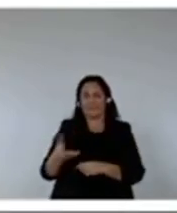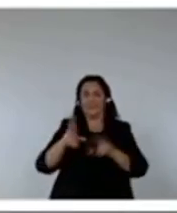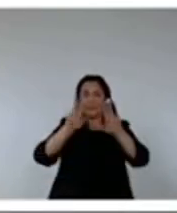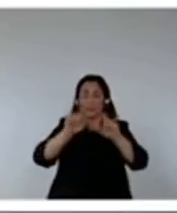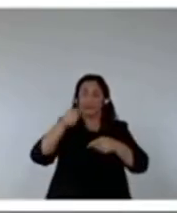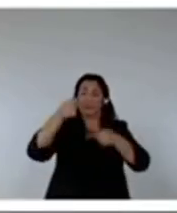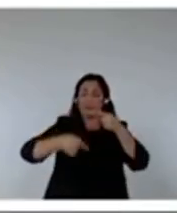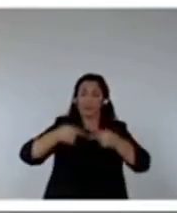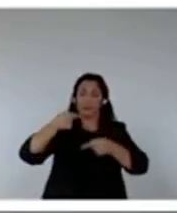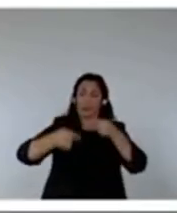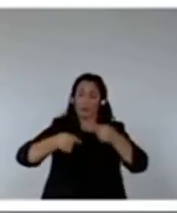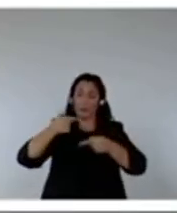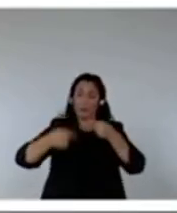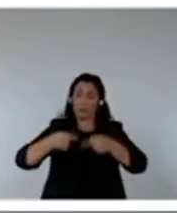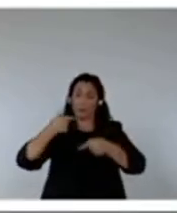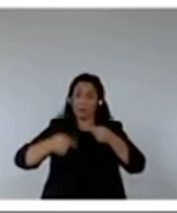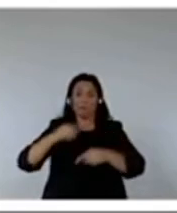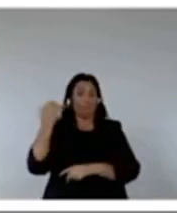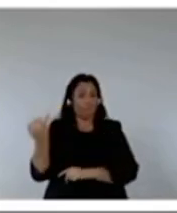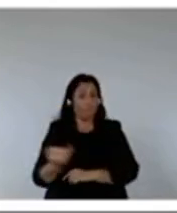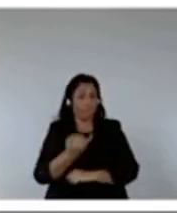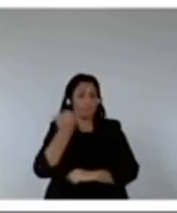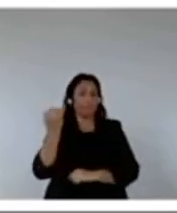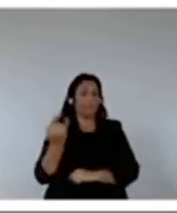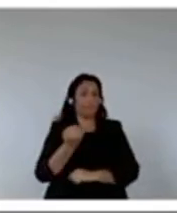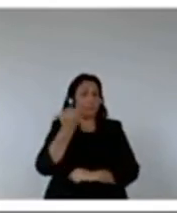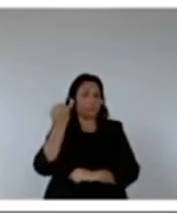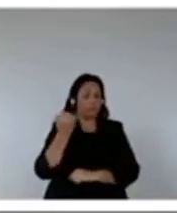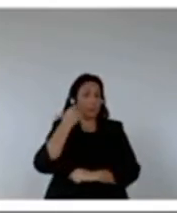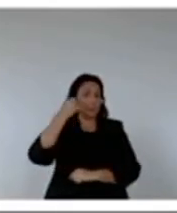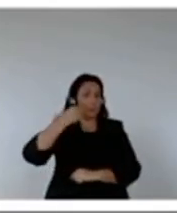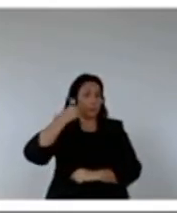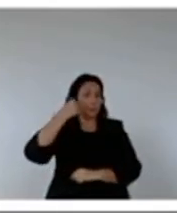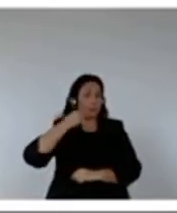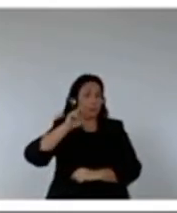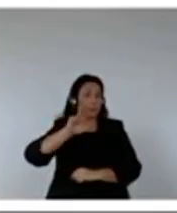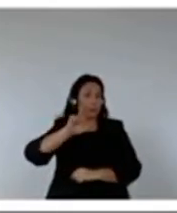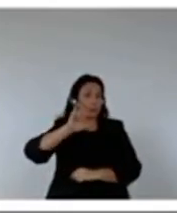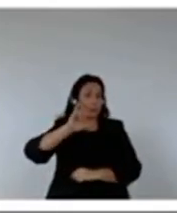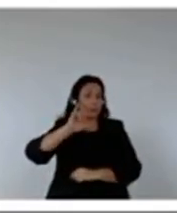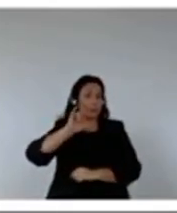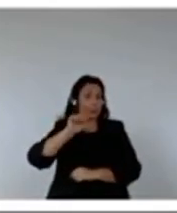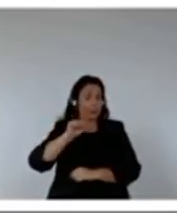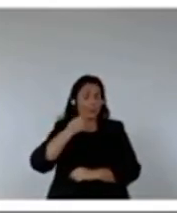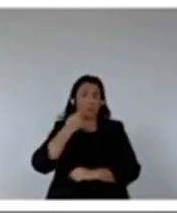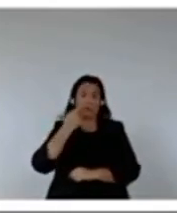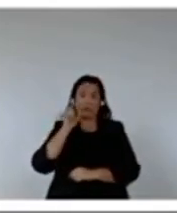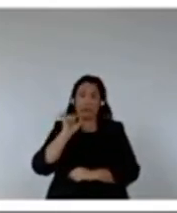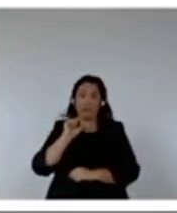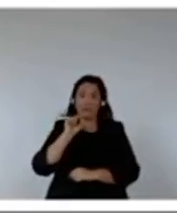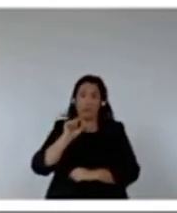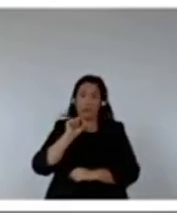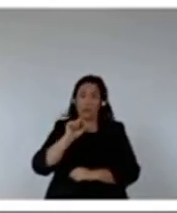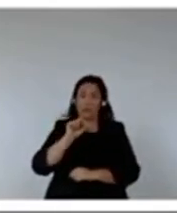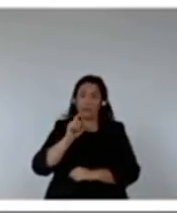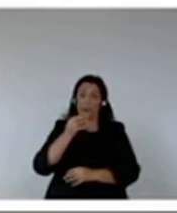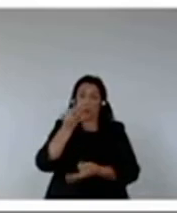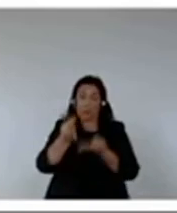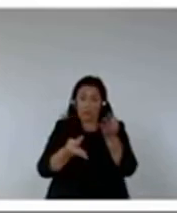isto gera uma discussão importante que a doutora Heloísa também colocou, que é a proporcionalidade